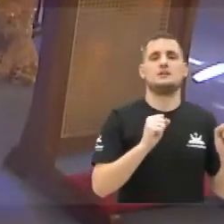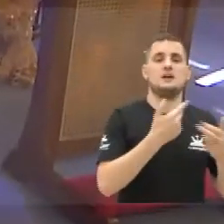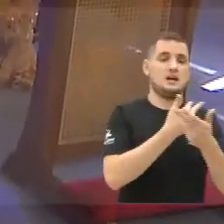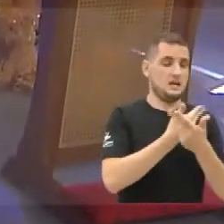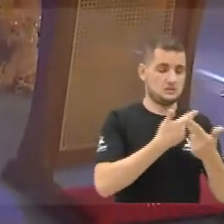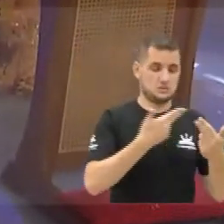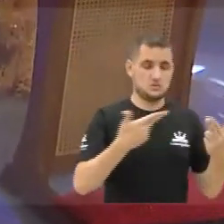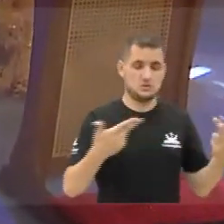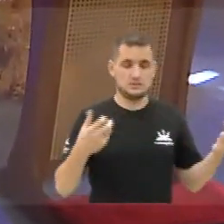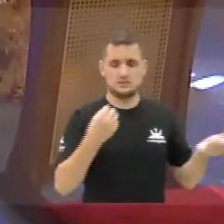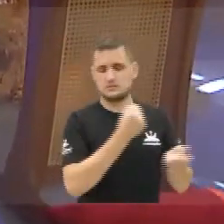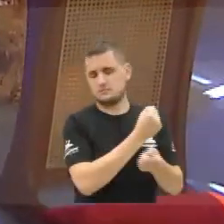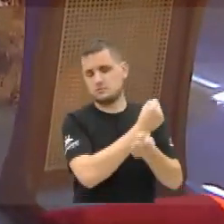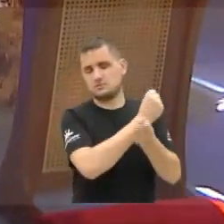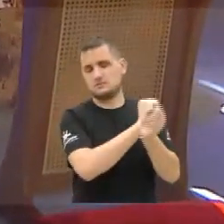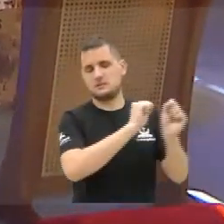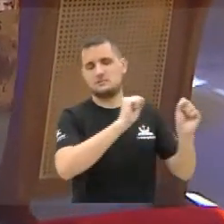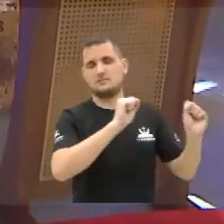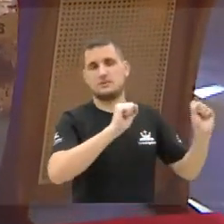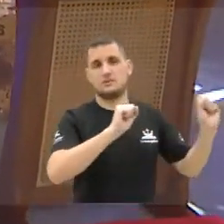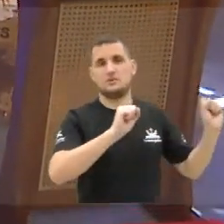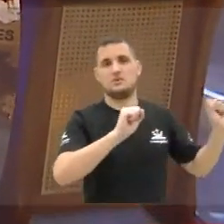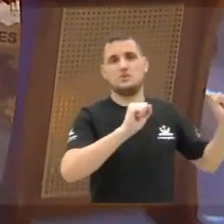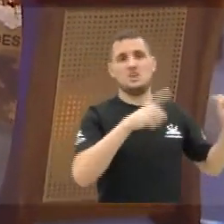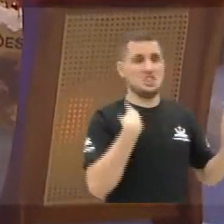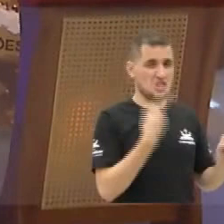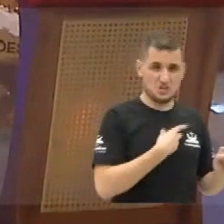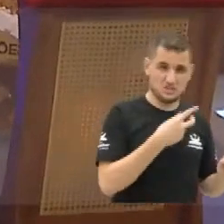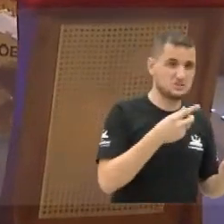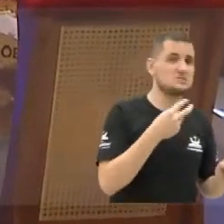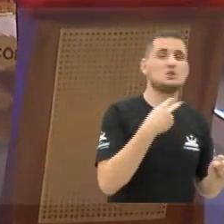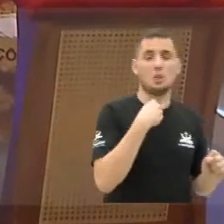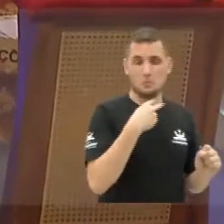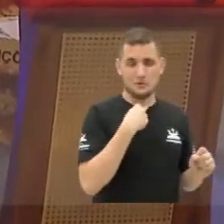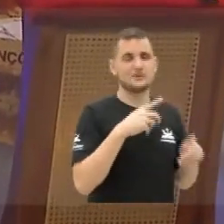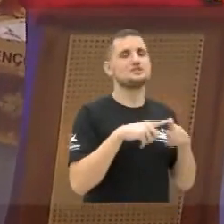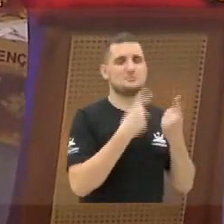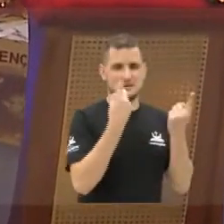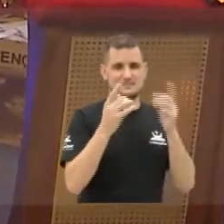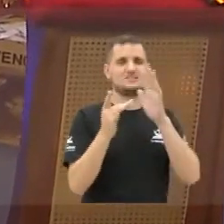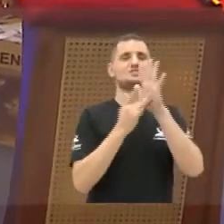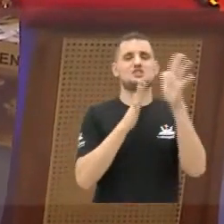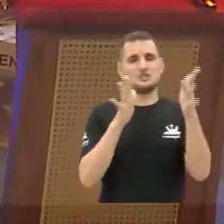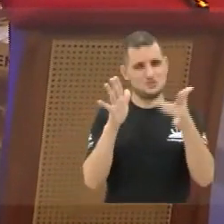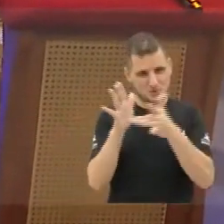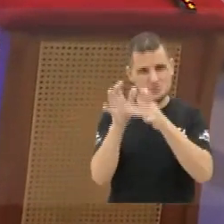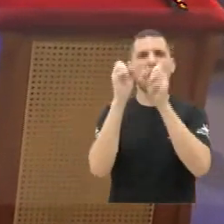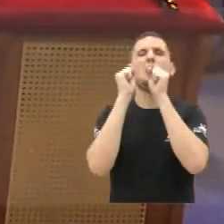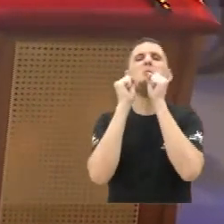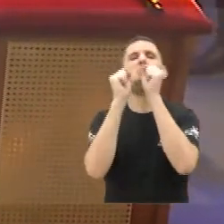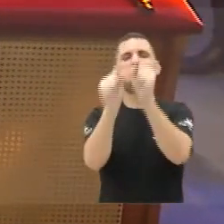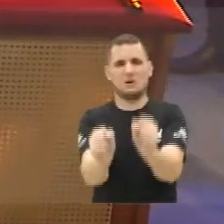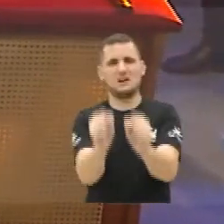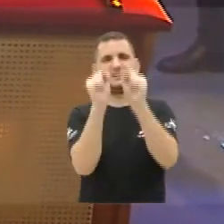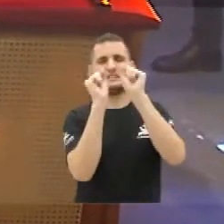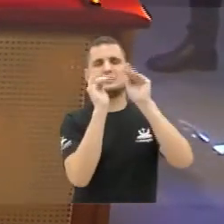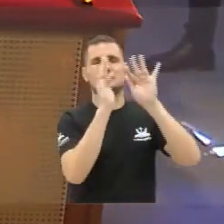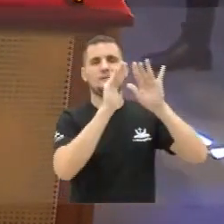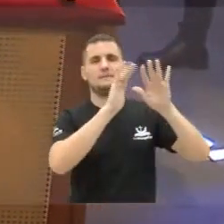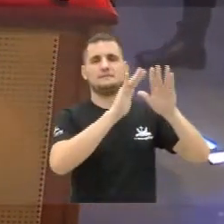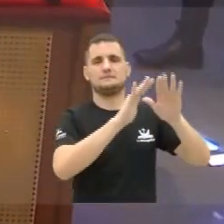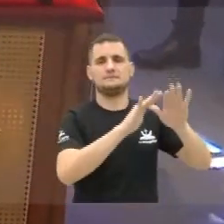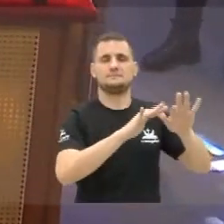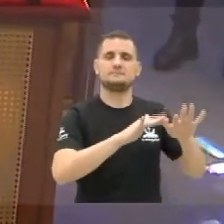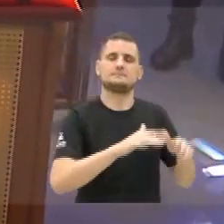impossível. O impossível a nós ele pode realizar. Mais uma vez,